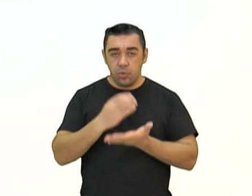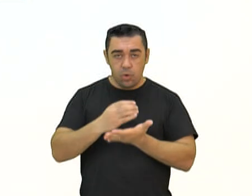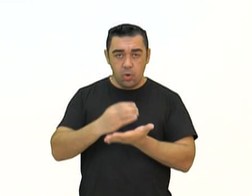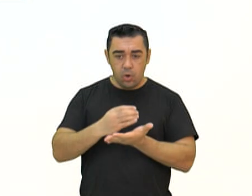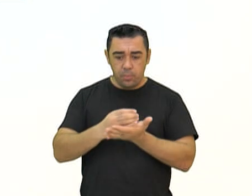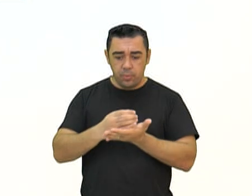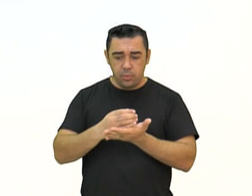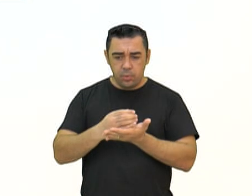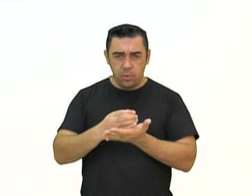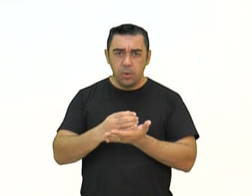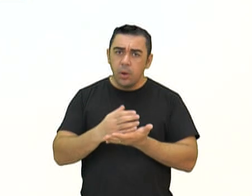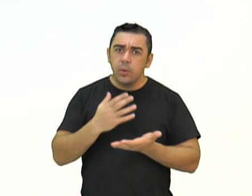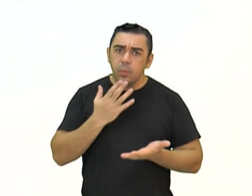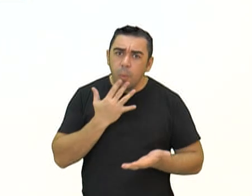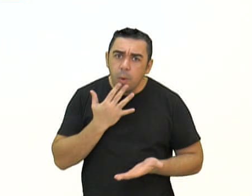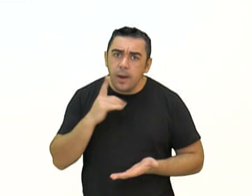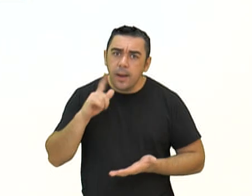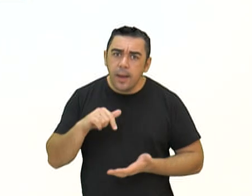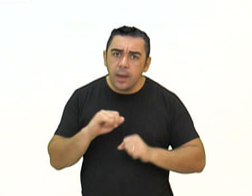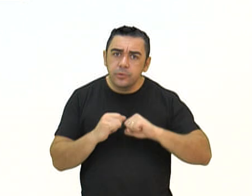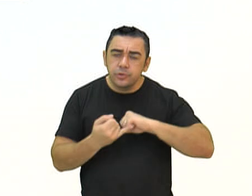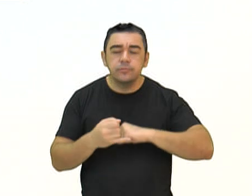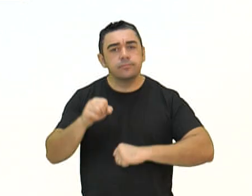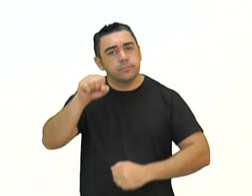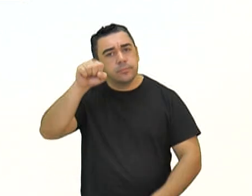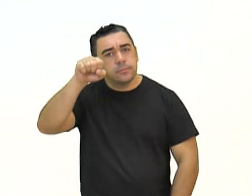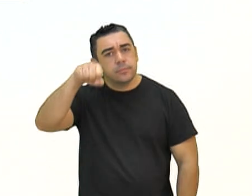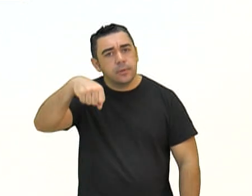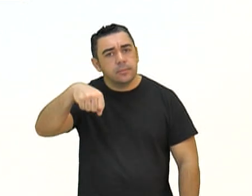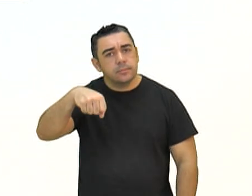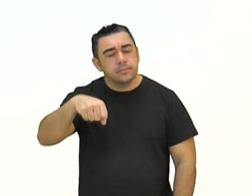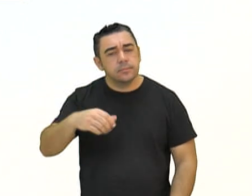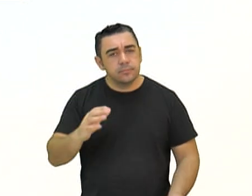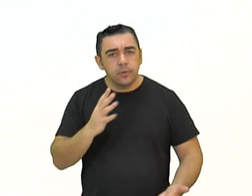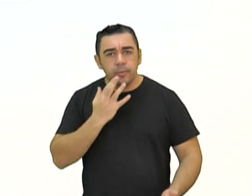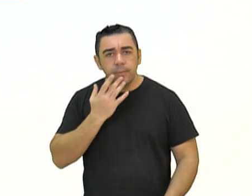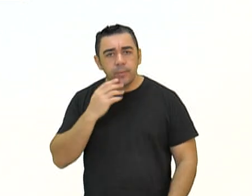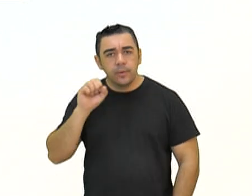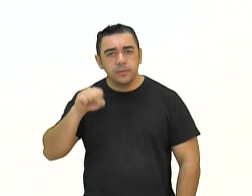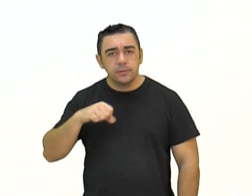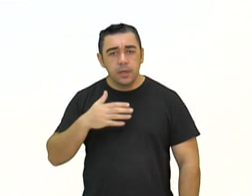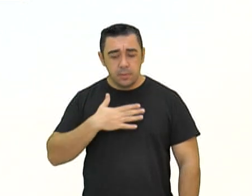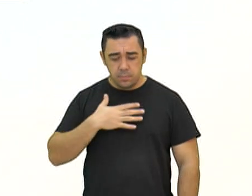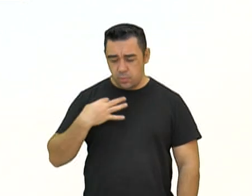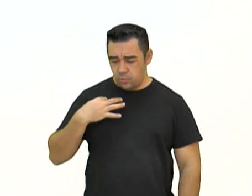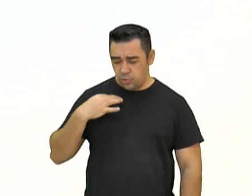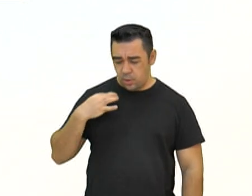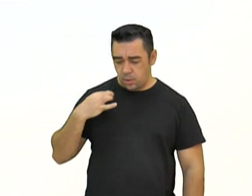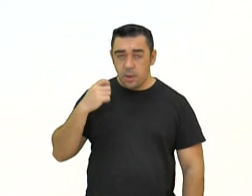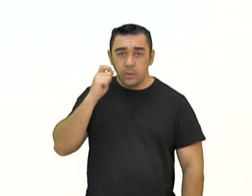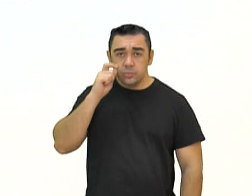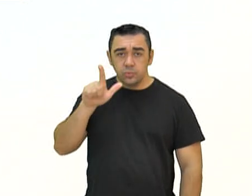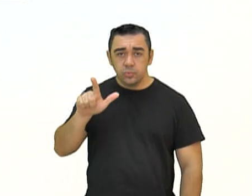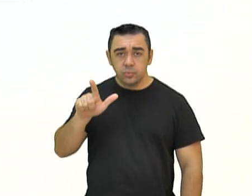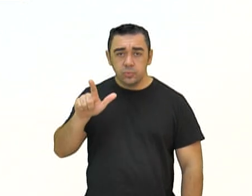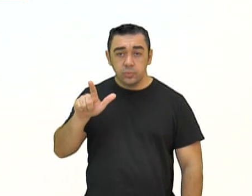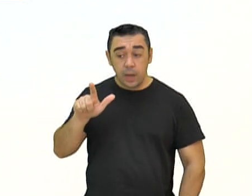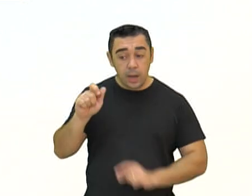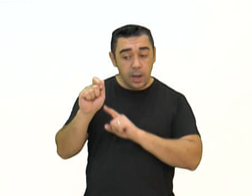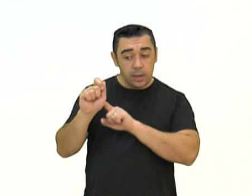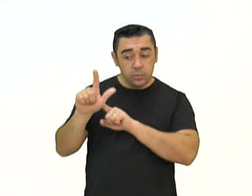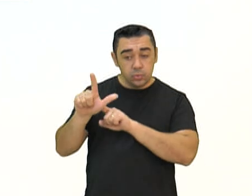Nossa, professora, mas cor é adjetivo? Cor é adjetivo. Eu posso dizer, o meu jaleco é azul. Azul é